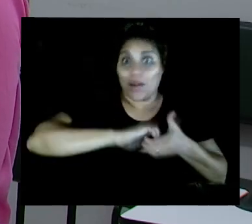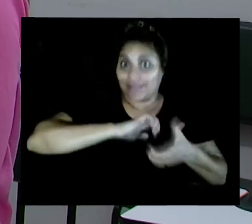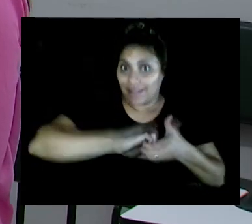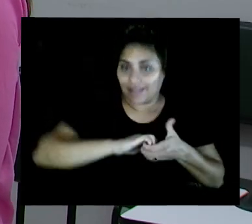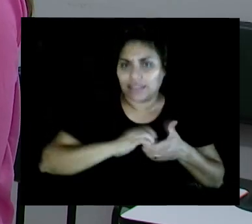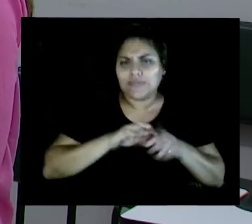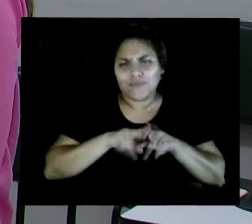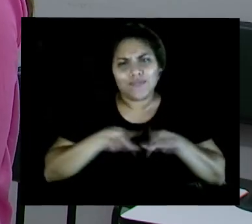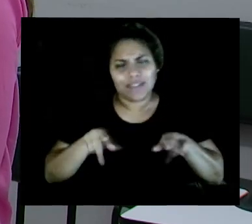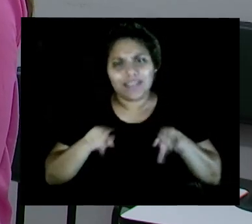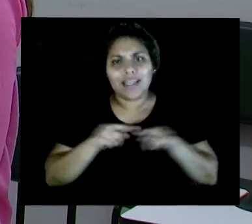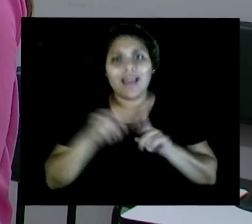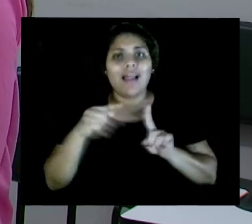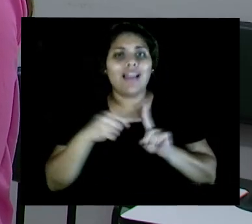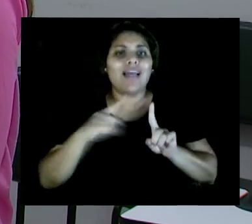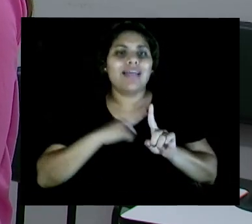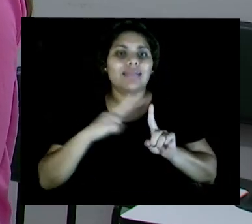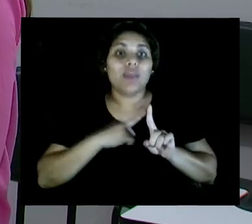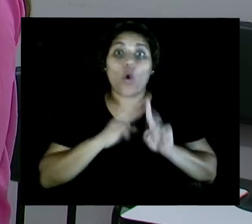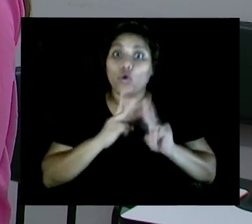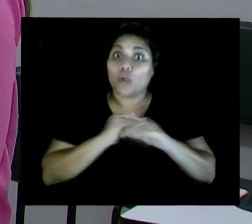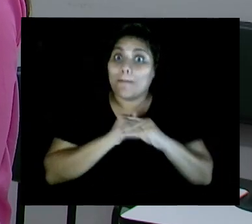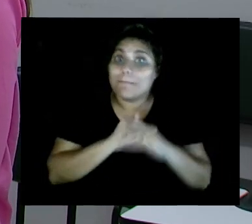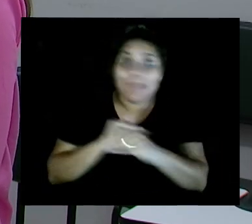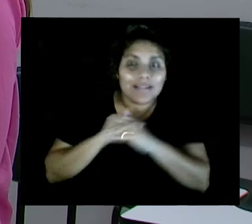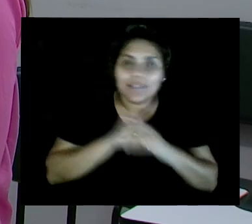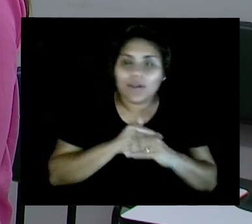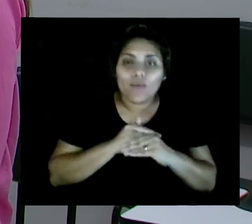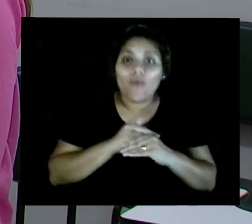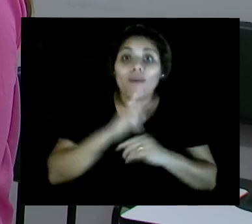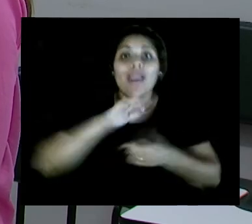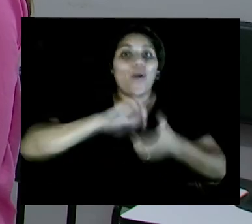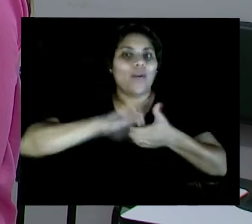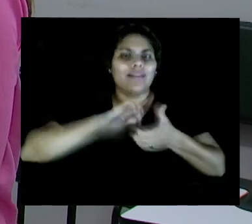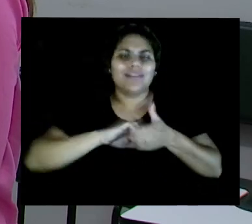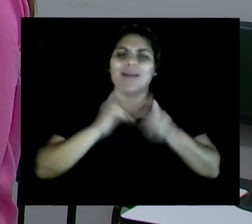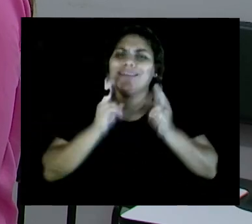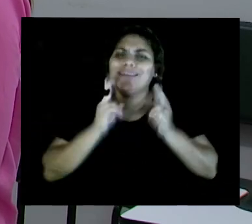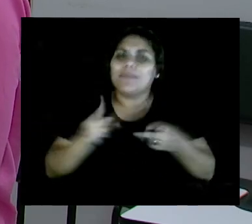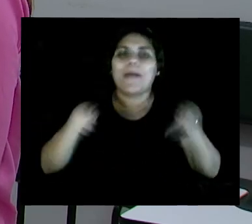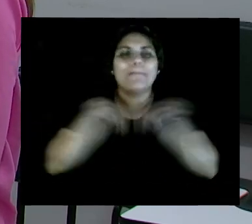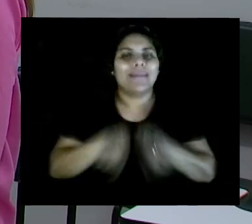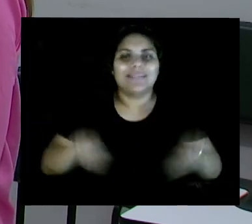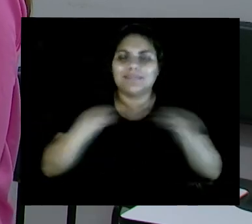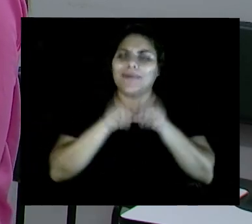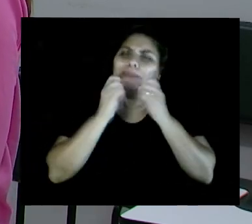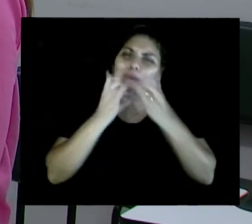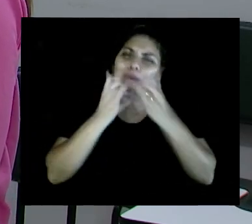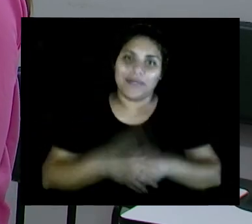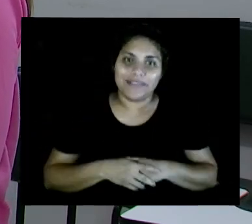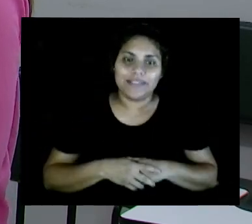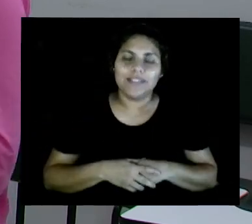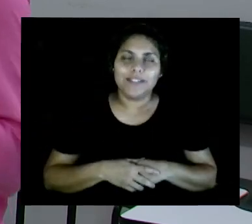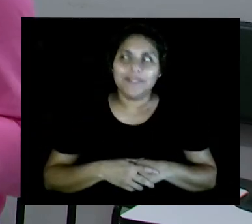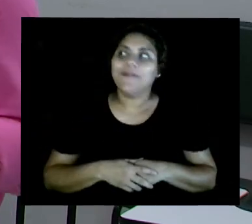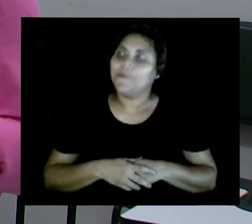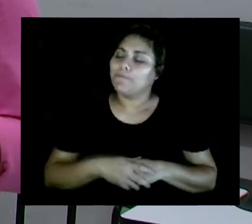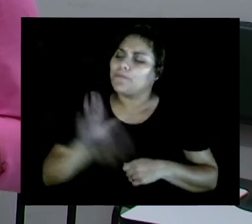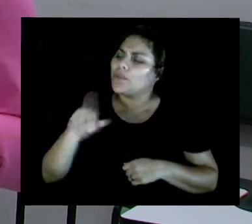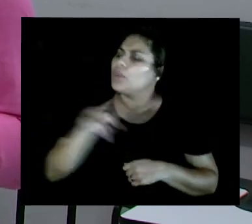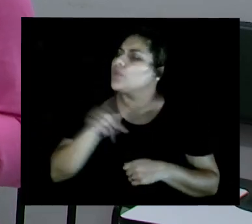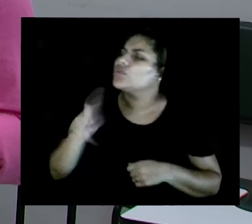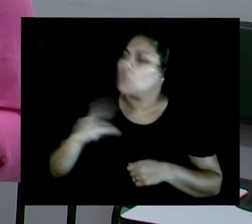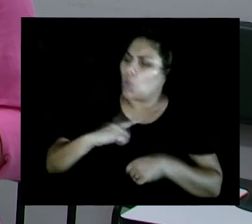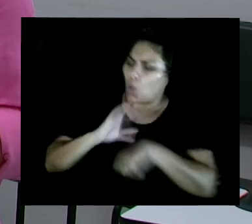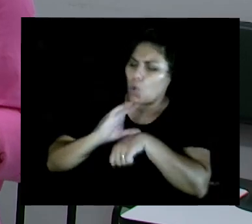de qualidade, que ela vai manter esse padrão e que a qualidade está sempre a mesma e sempre muito boa.